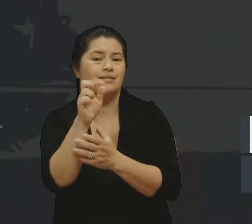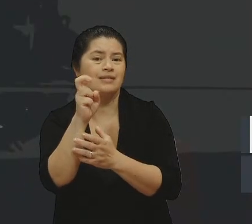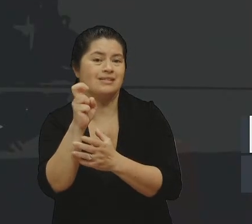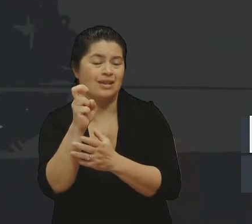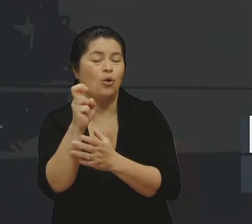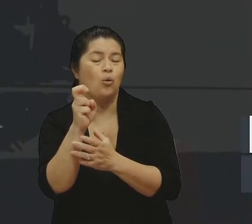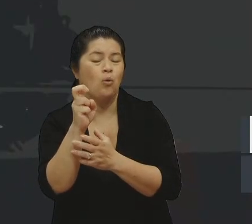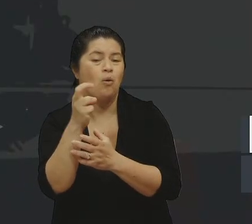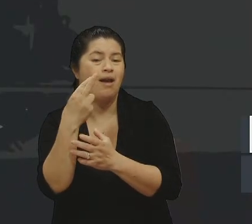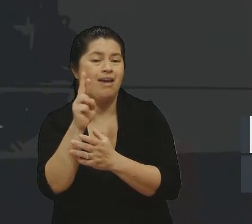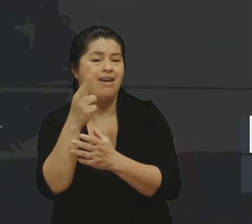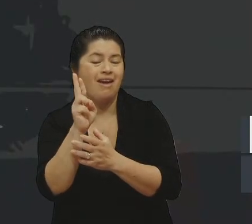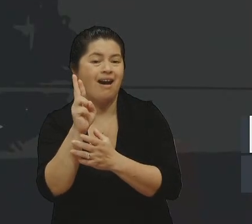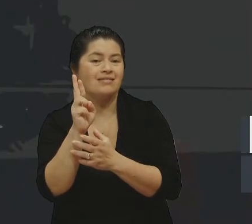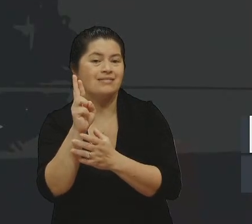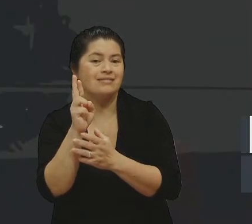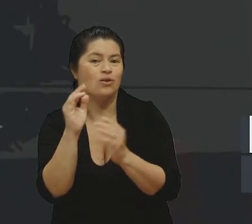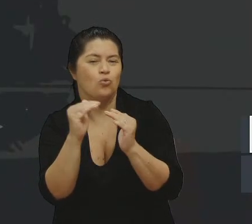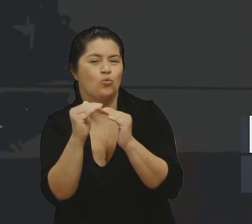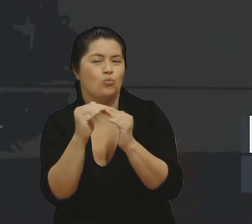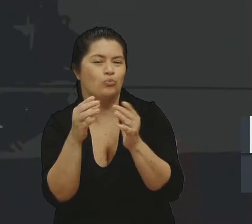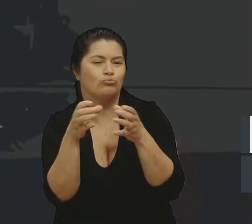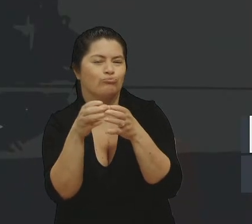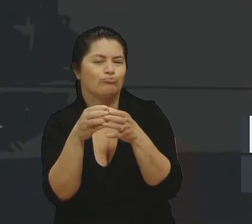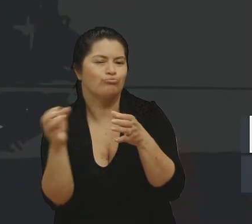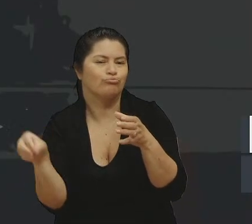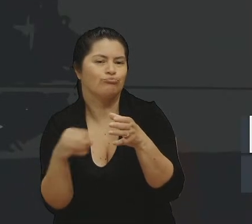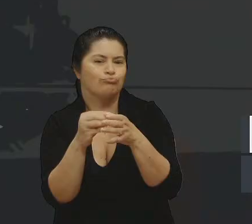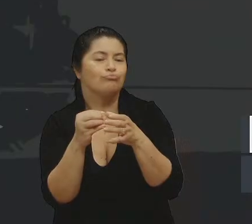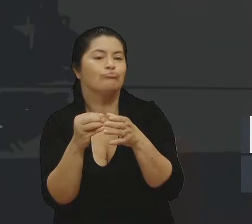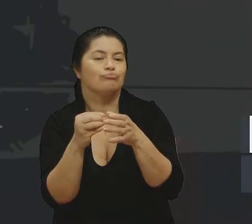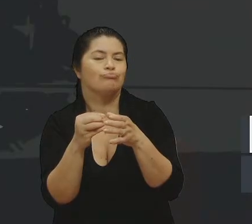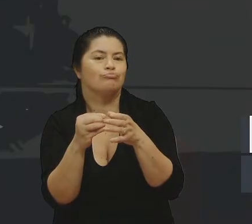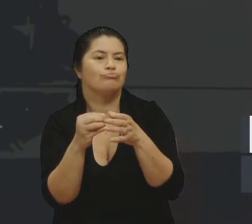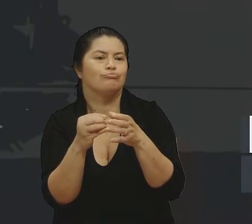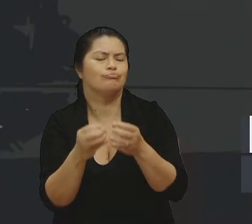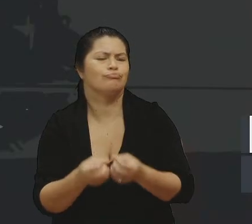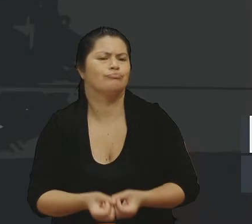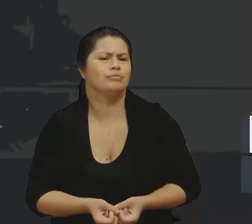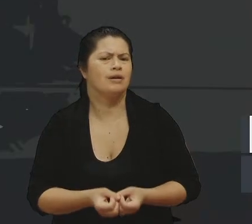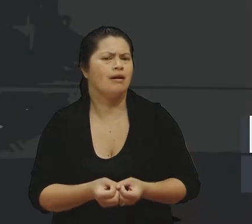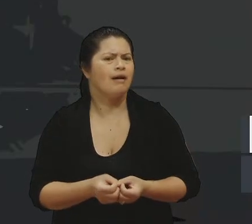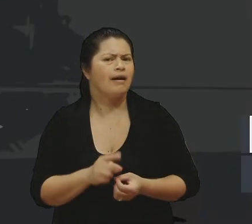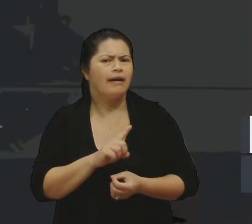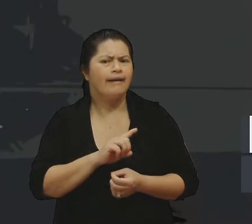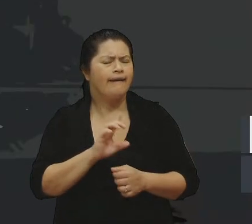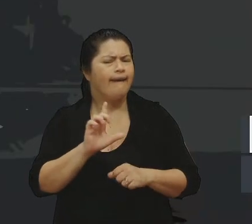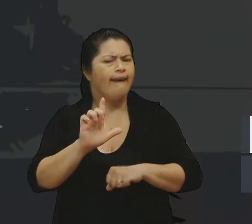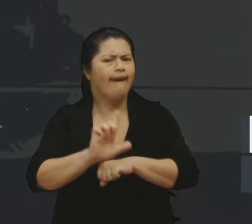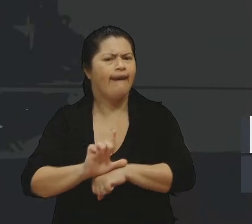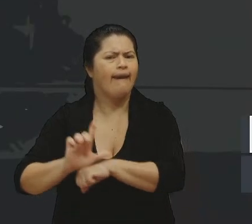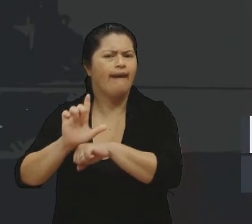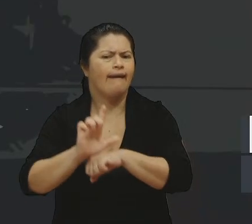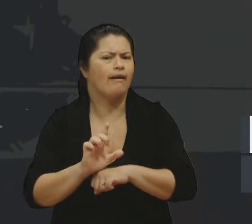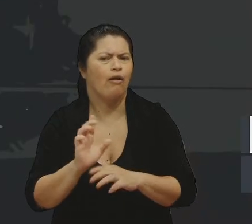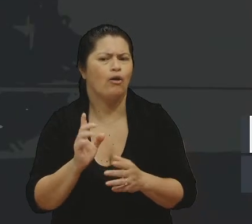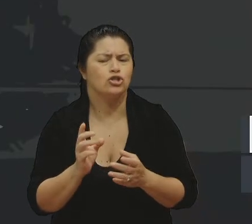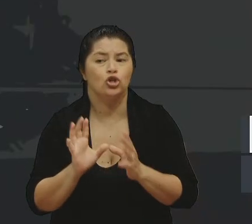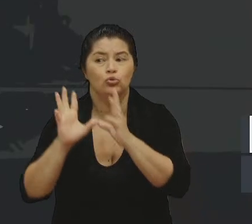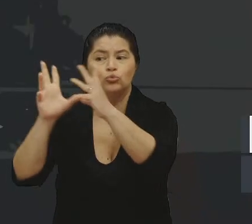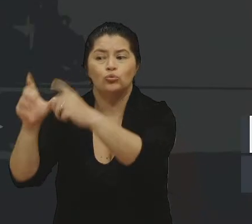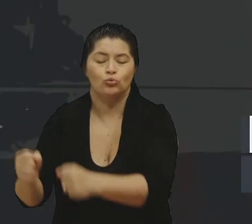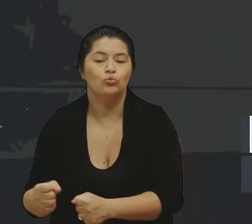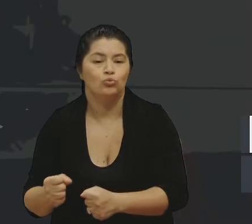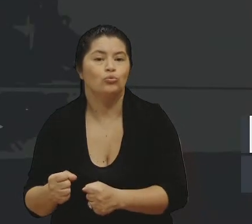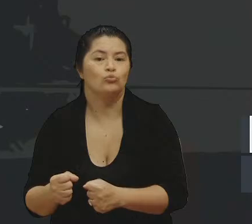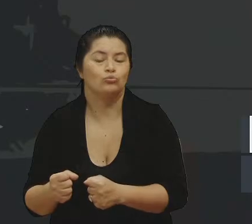R$75. Vale a pena ter o clube ou não vale? E, cara, o que eu entrego para ele não é nada que sacrifica a loja. É 1%. Tudo que ele compra, ele